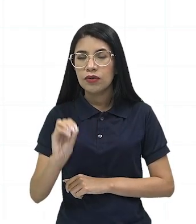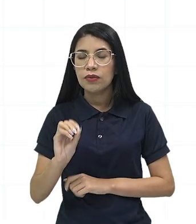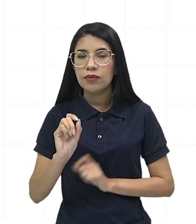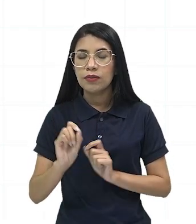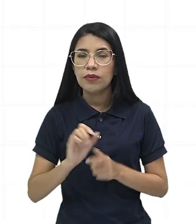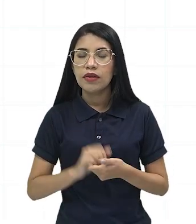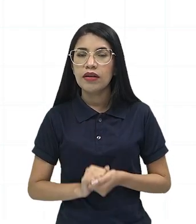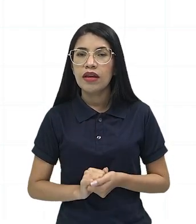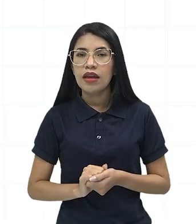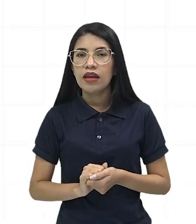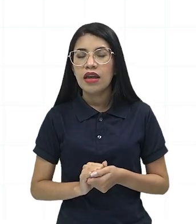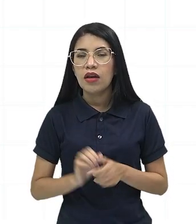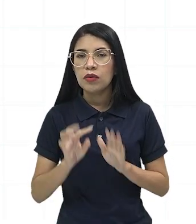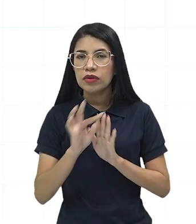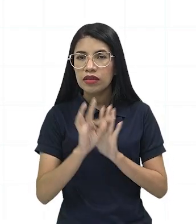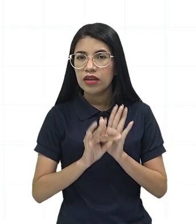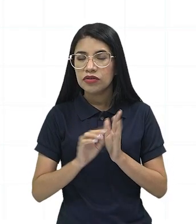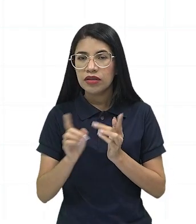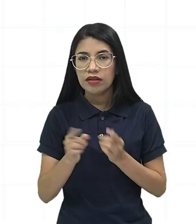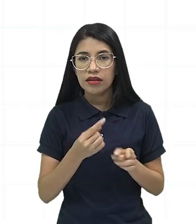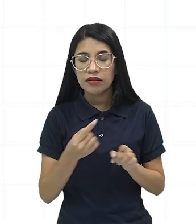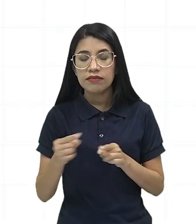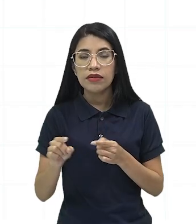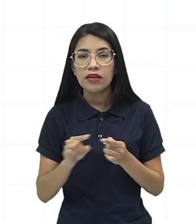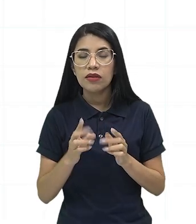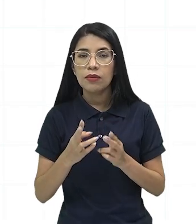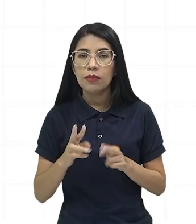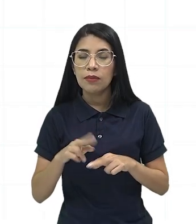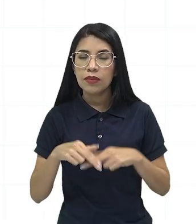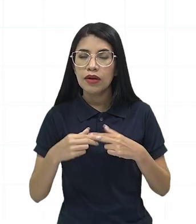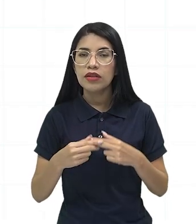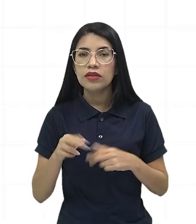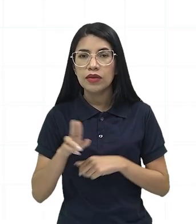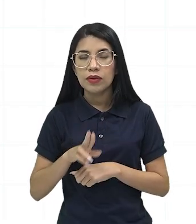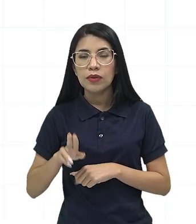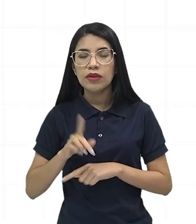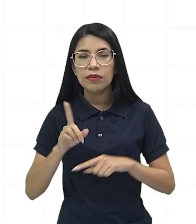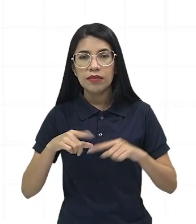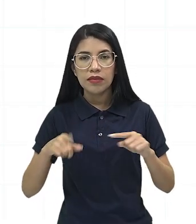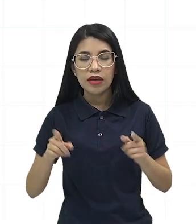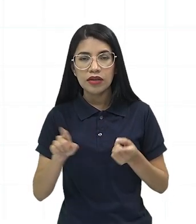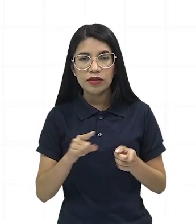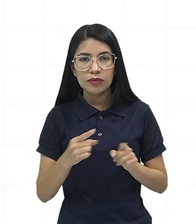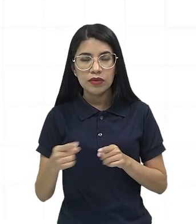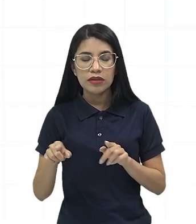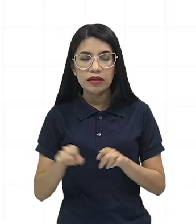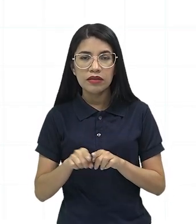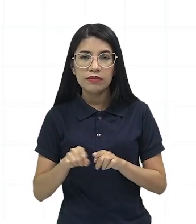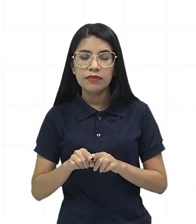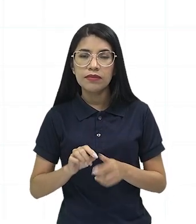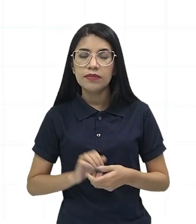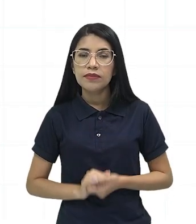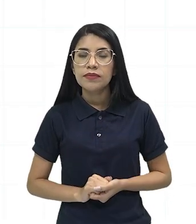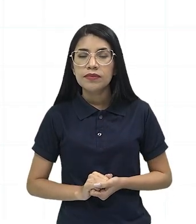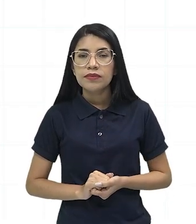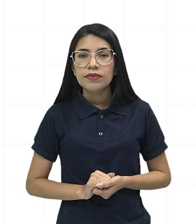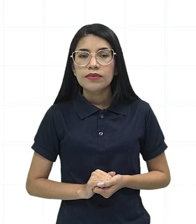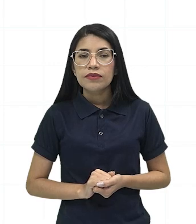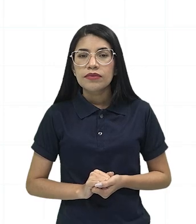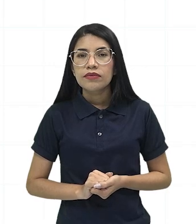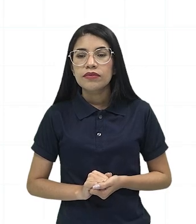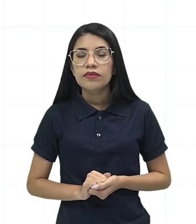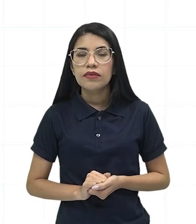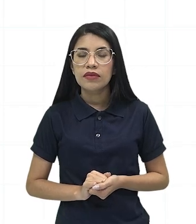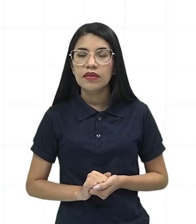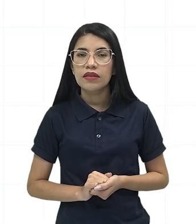palavra cantada. Por isso também o acompanhamento desses instrumentos musicais na sua origem. Na sequência